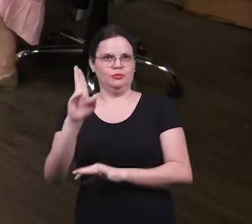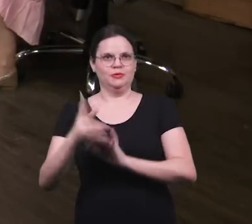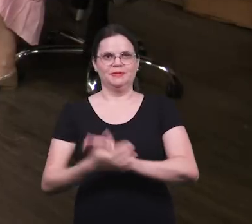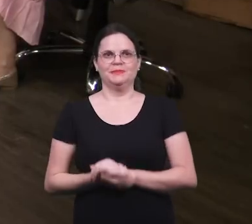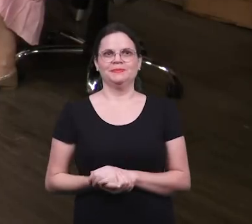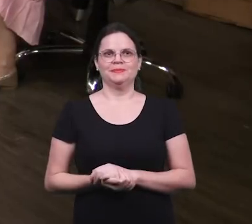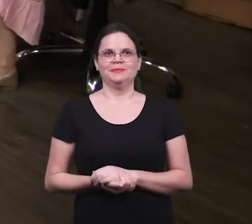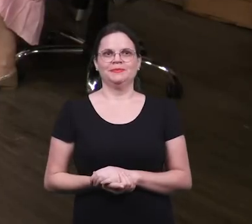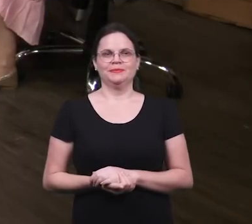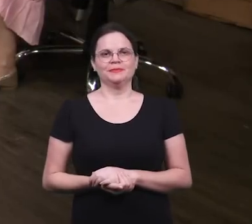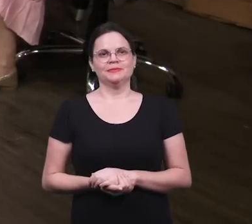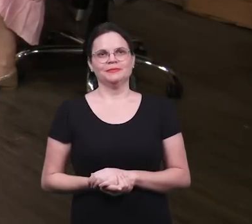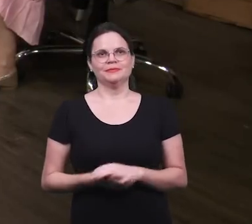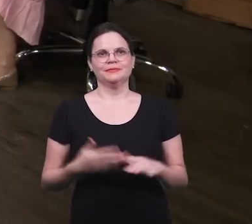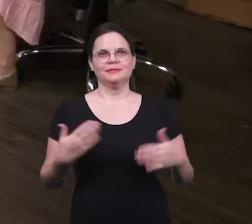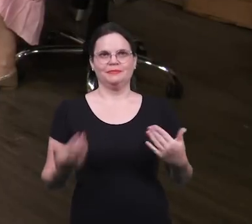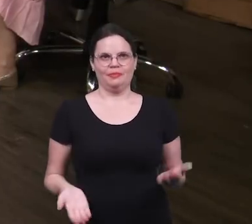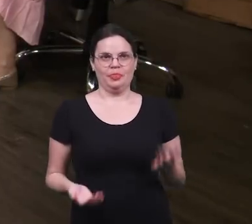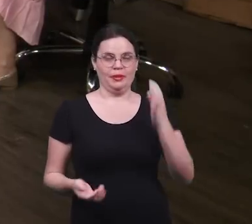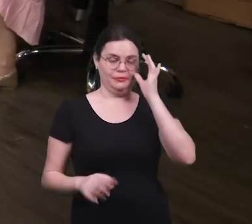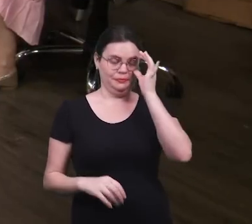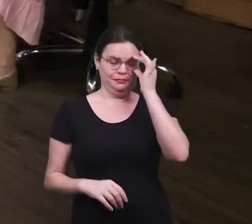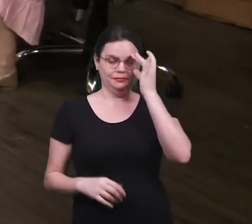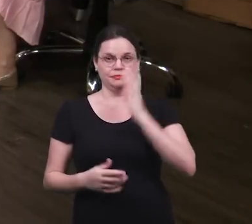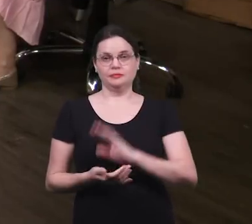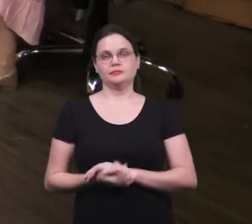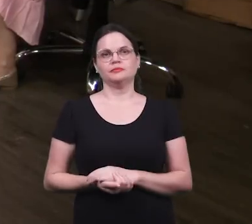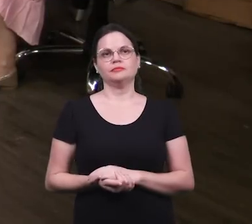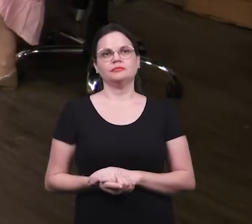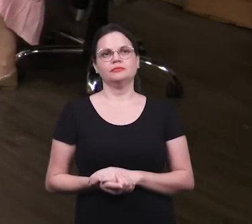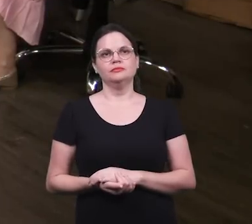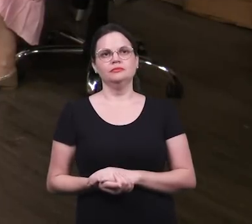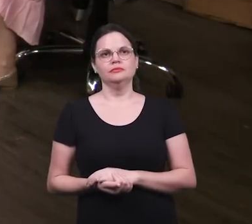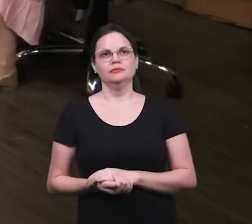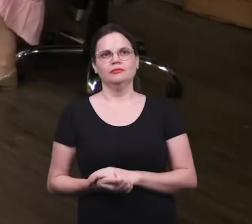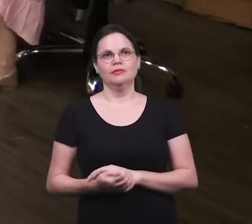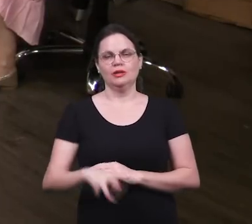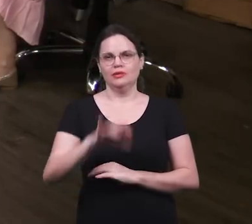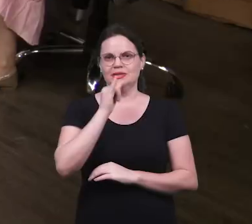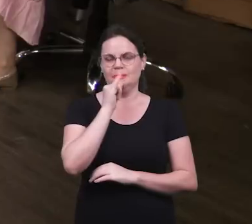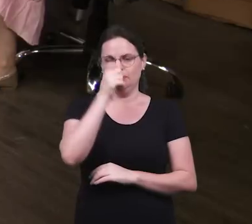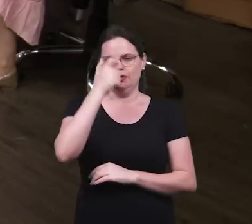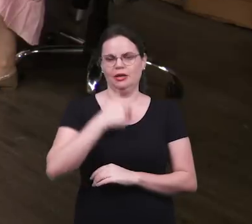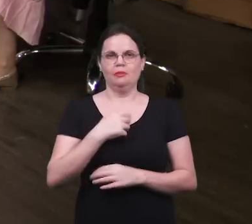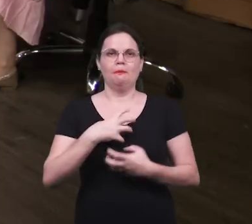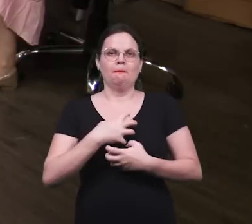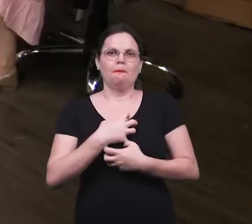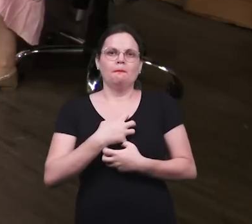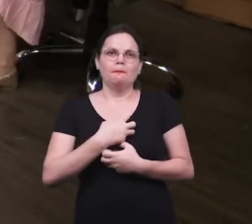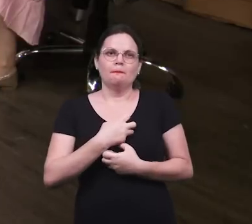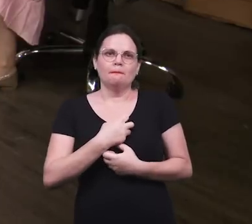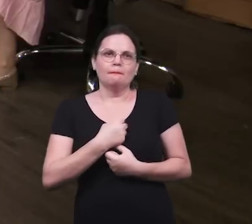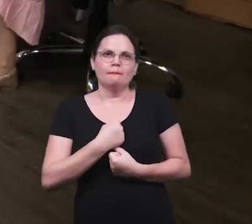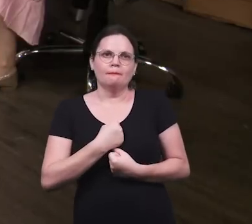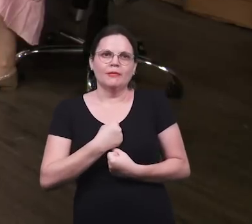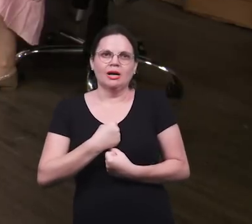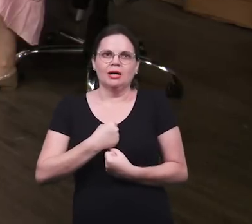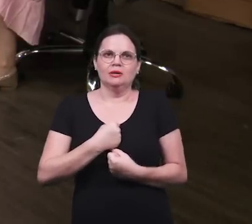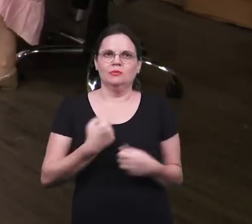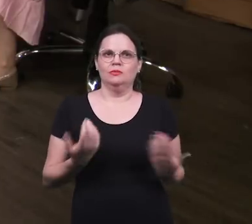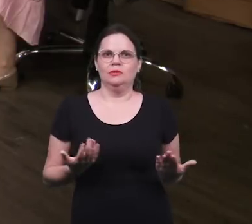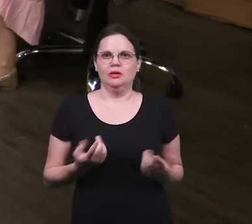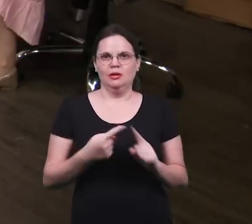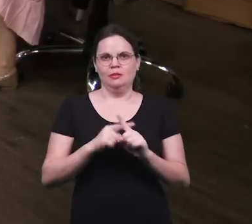Vamos lá. A gente poderia pensar, né? Olha, eu tenho uma mágoa com alguém, mas isso não vai me impedir de servir a Deus e